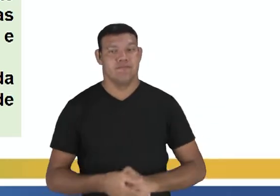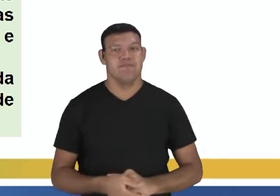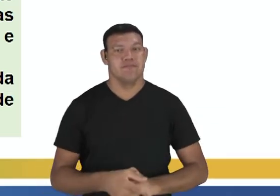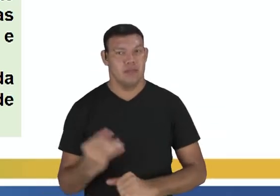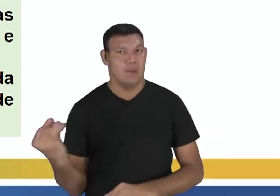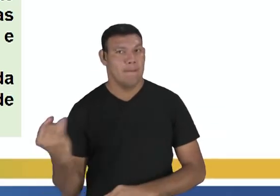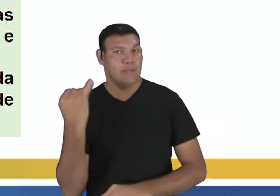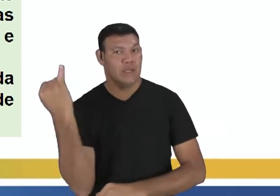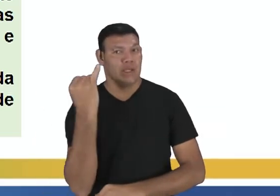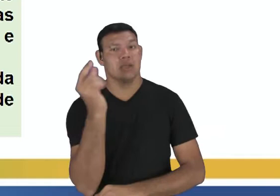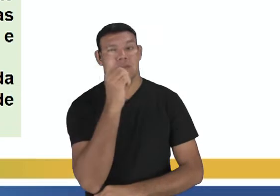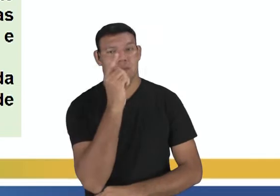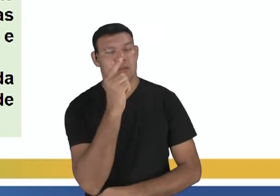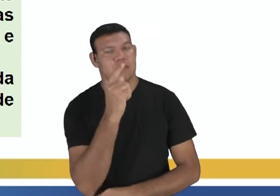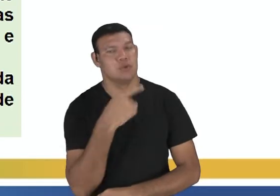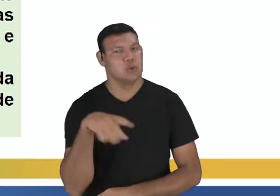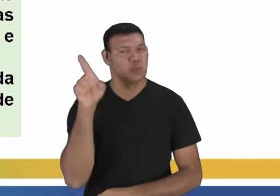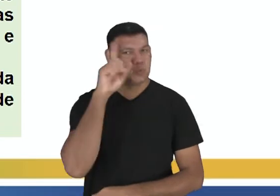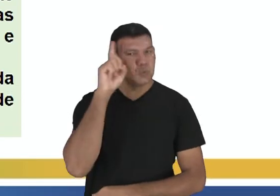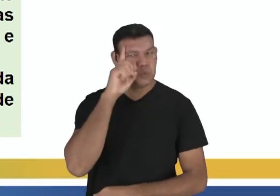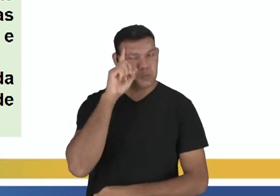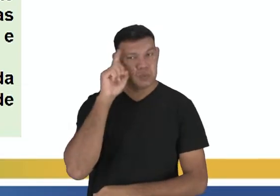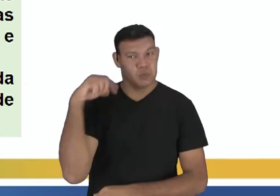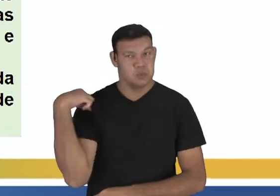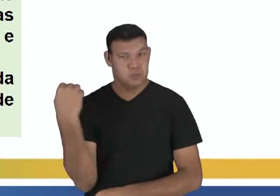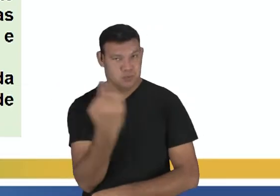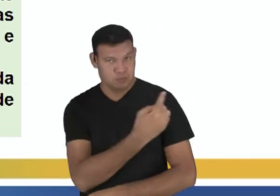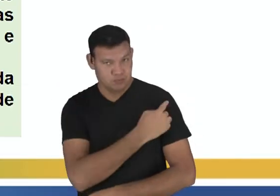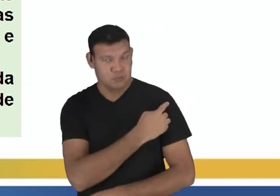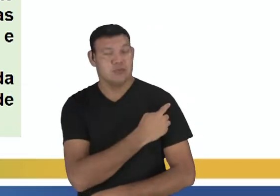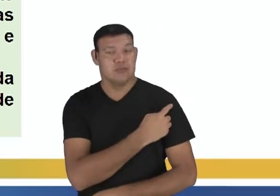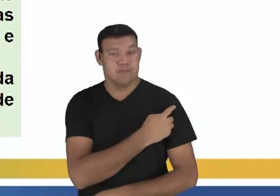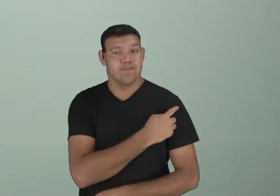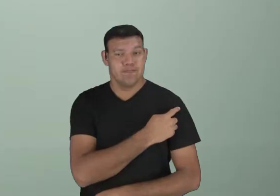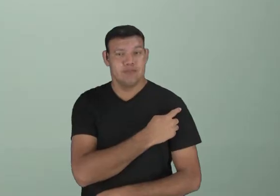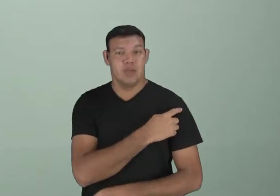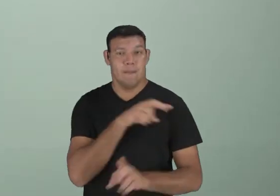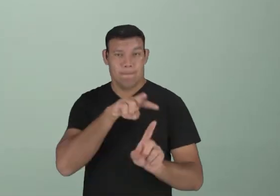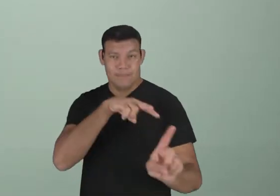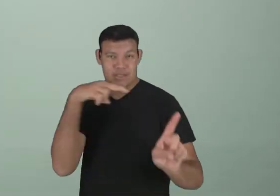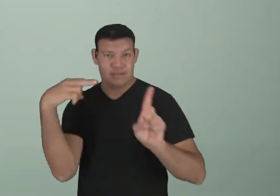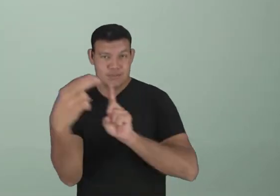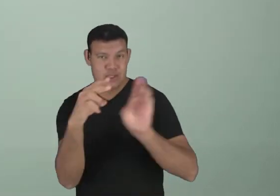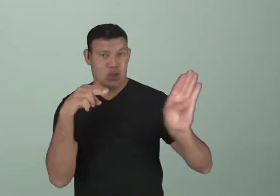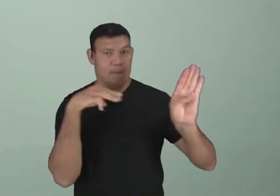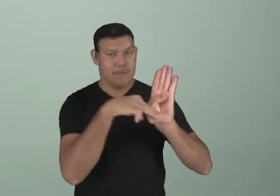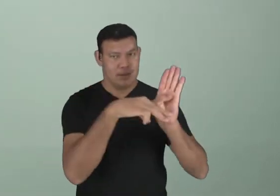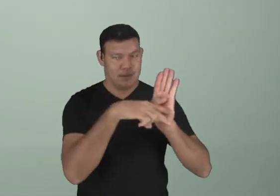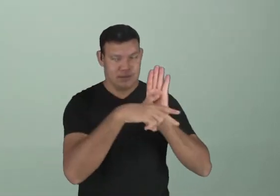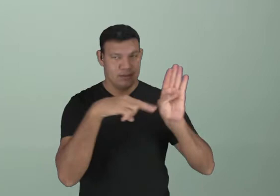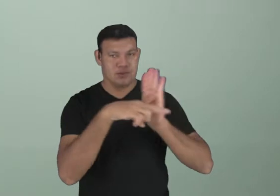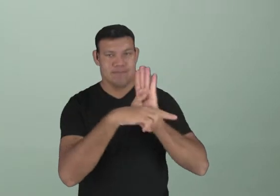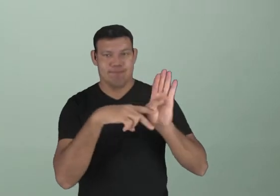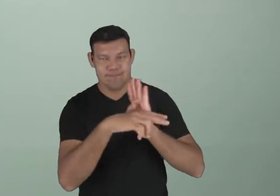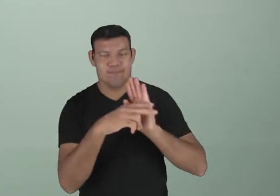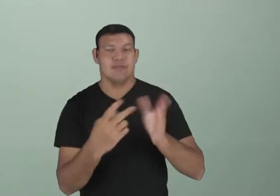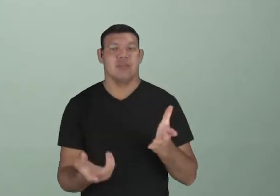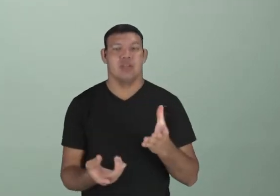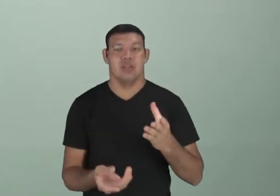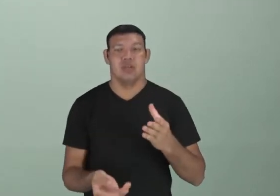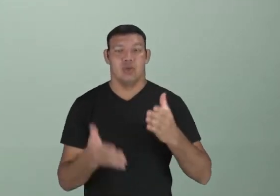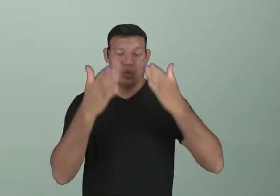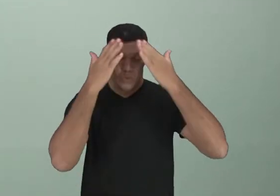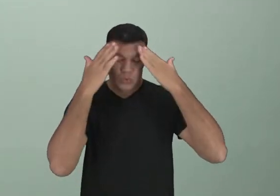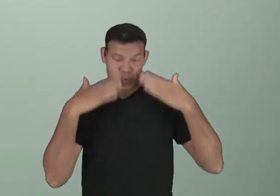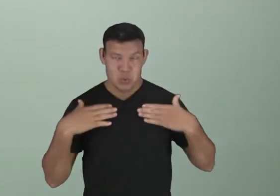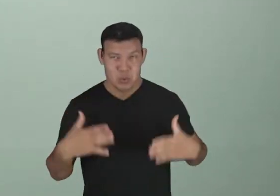da água no nosso dia a dia, né? Primeiro, de um ponto de vista biológico, né, a água é essencial para vários processos que ocorrem no